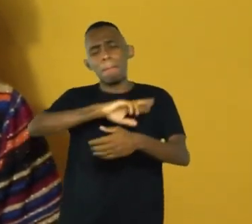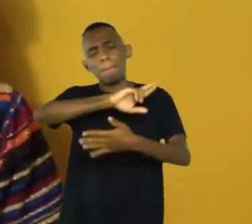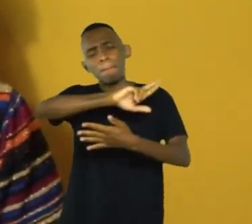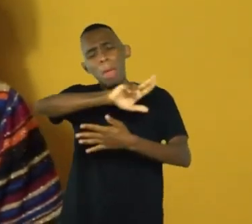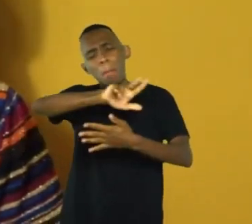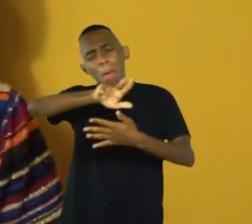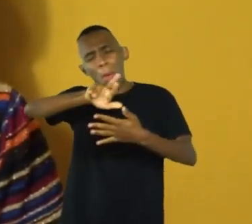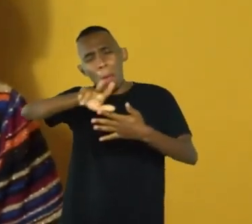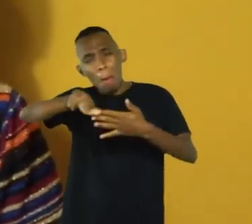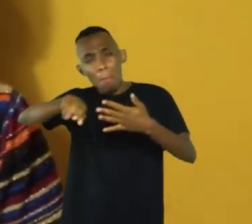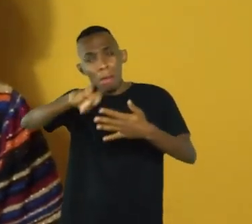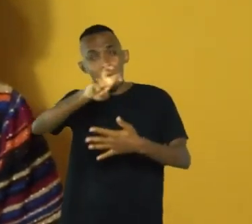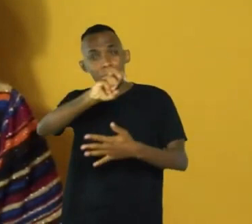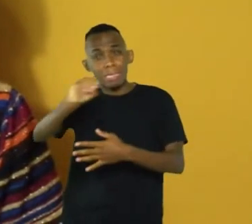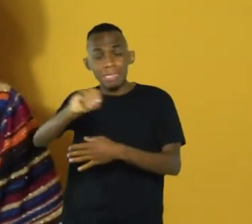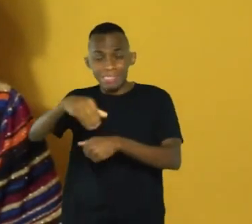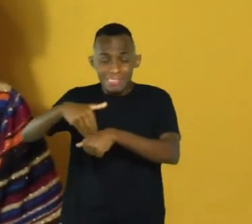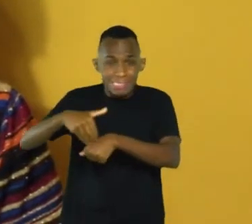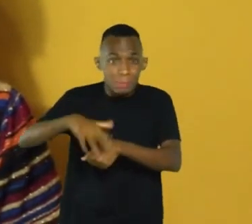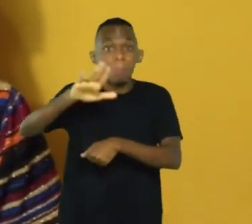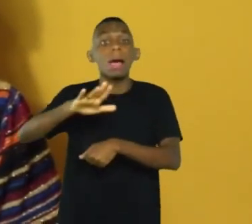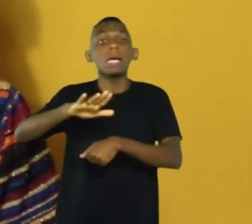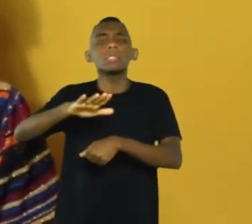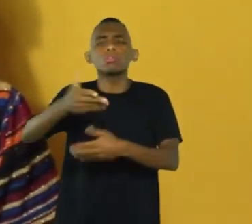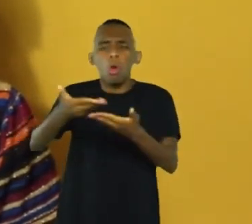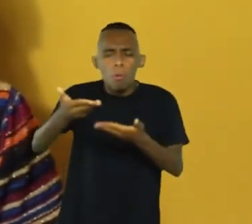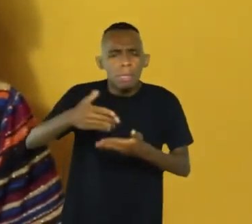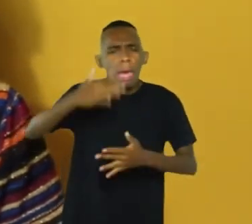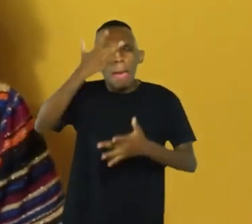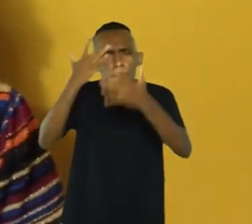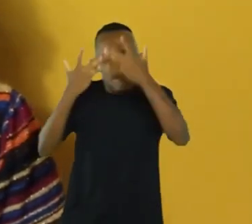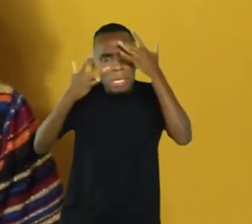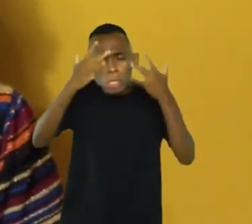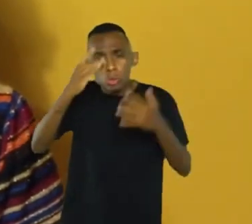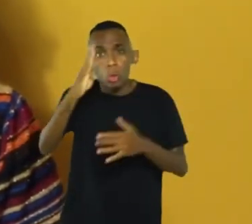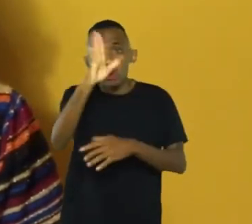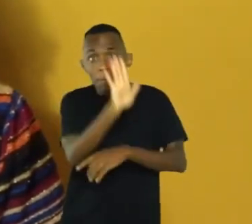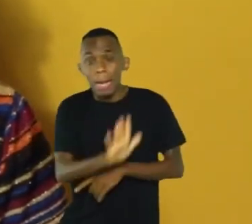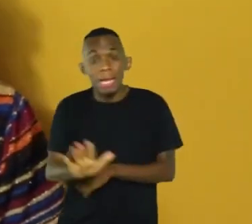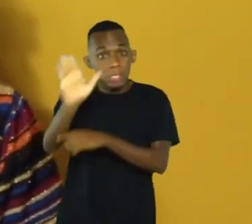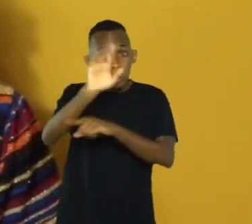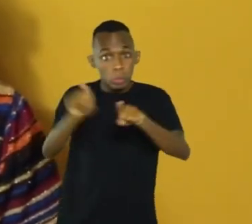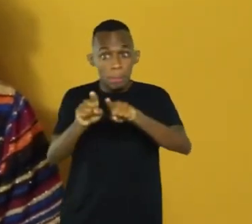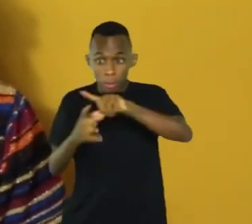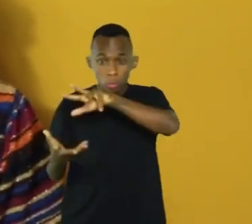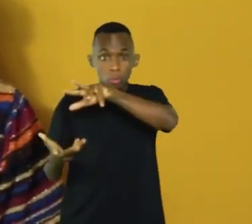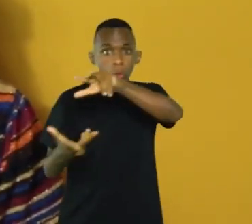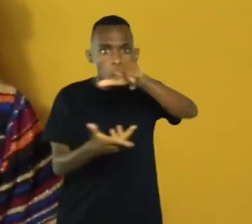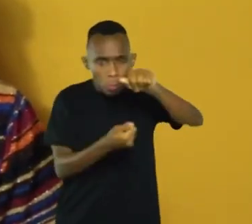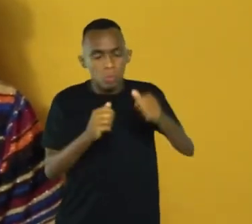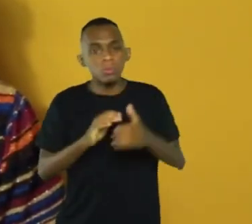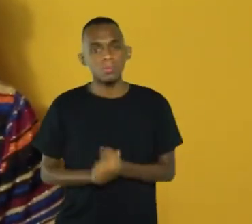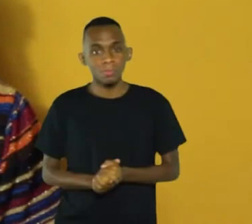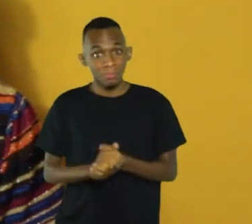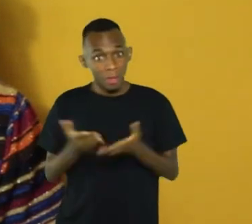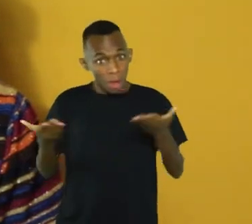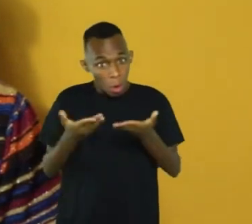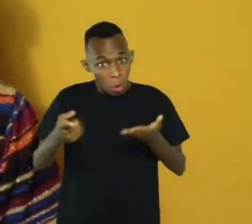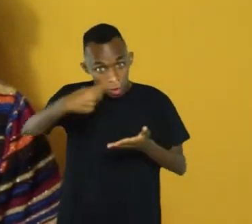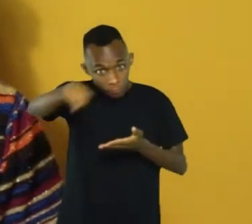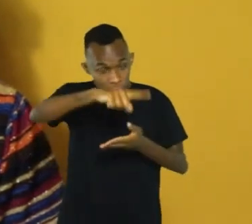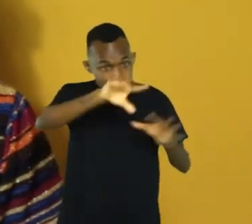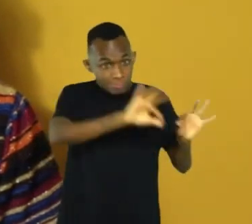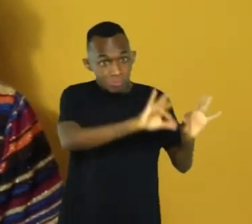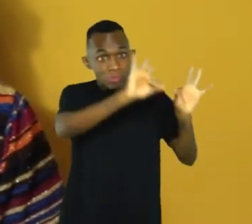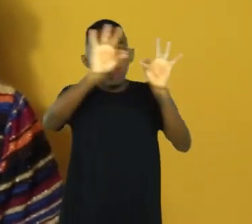conversas gravadas com escritores do Brasil e do mundo, assim como esse que você vai assistir agora, com a Cris